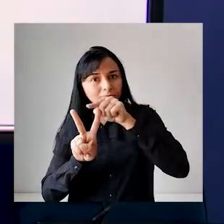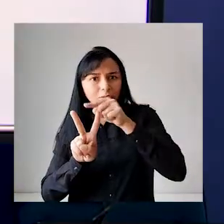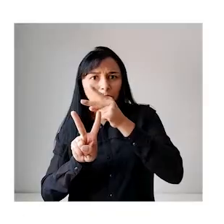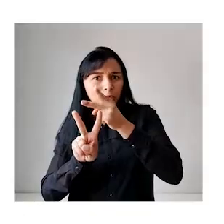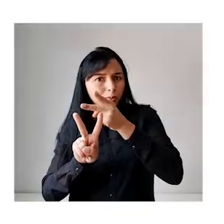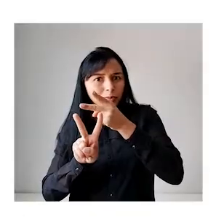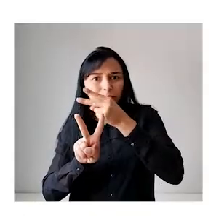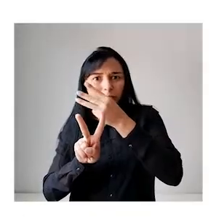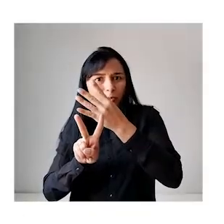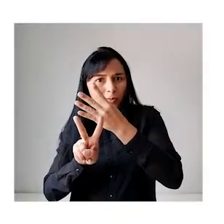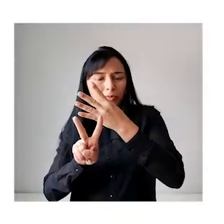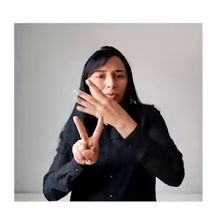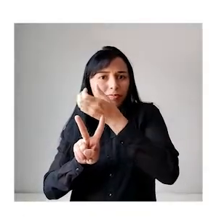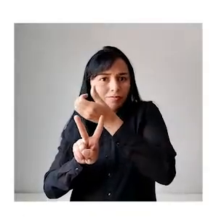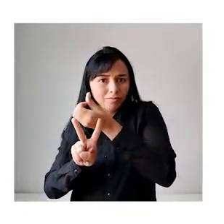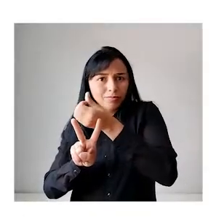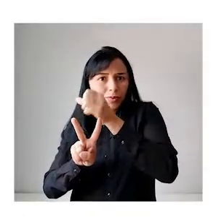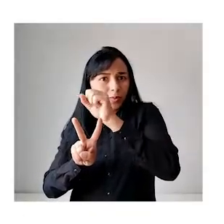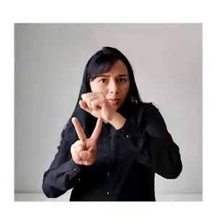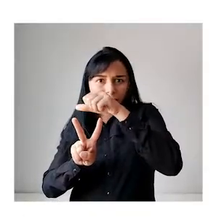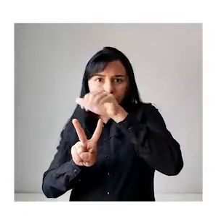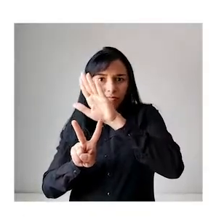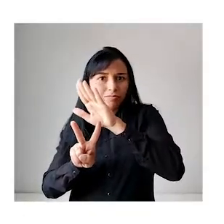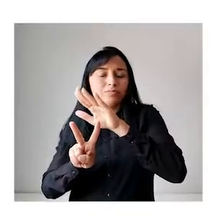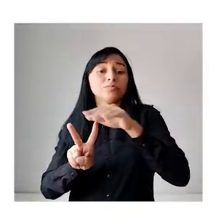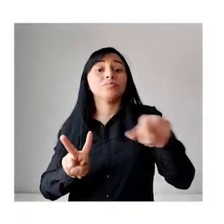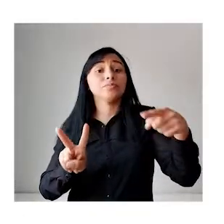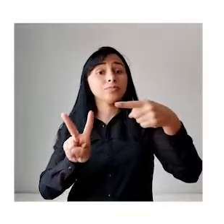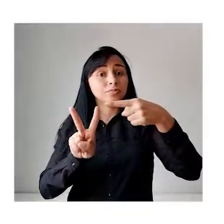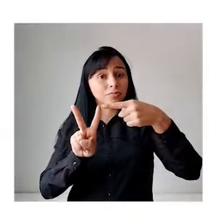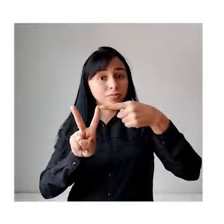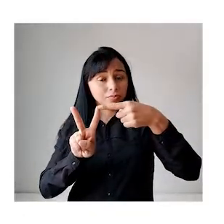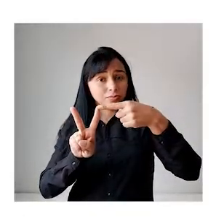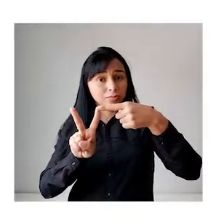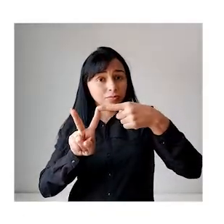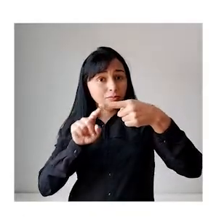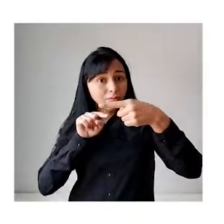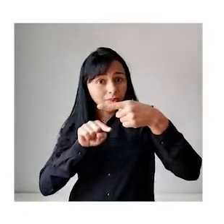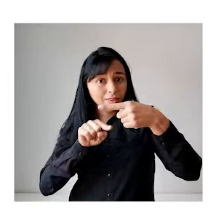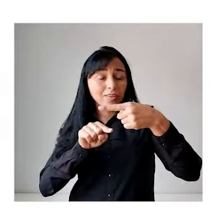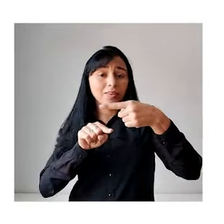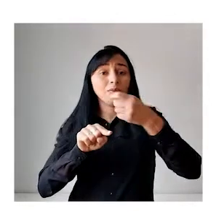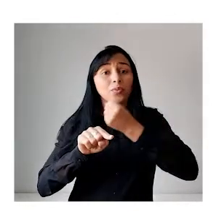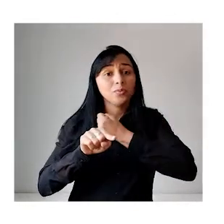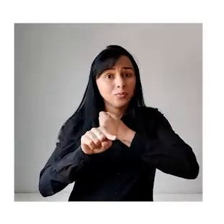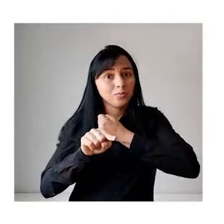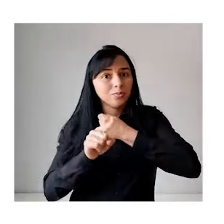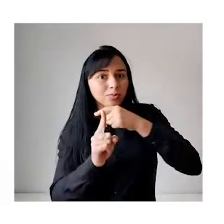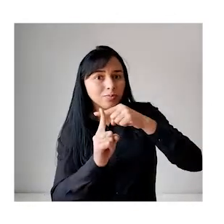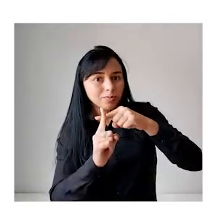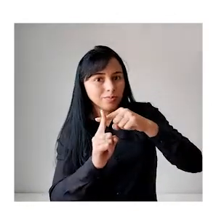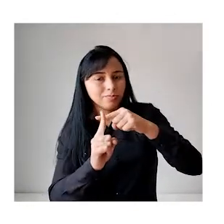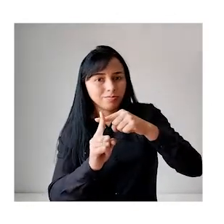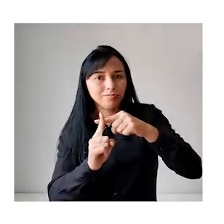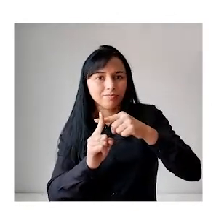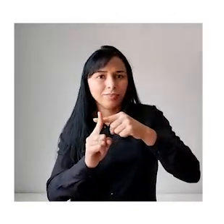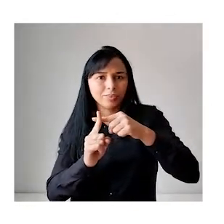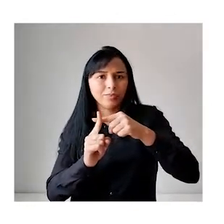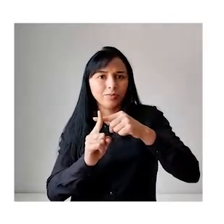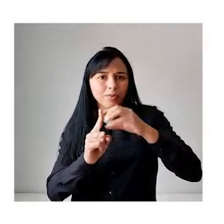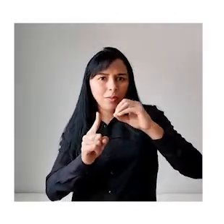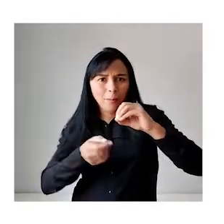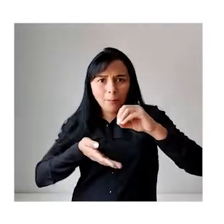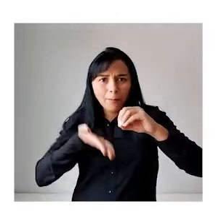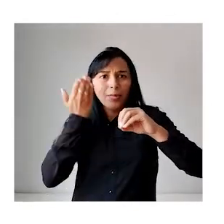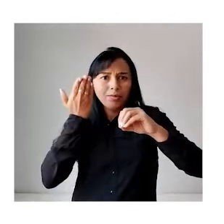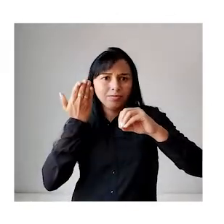o número real A, aquela parte de dentro, é um número positivo, ou seja, um número maior que zero, e N, que é o índice,